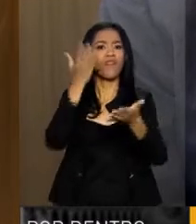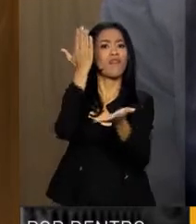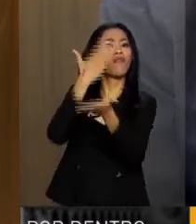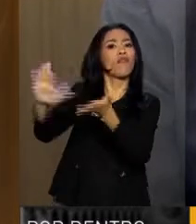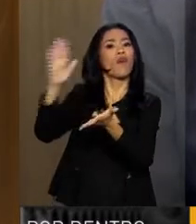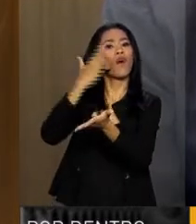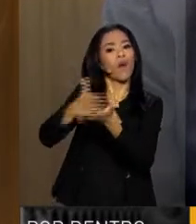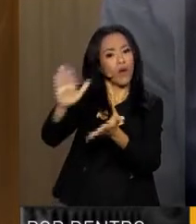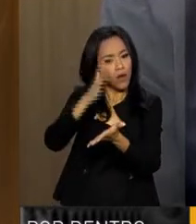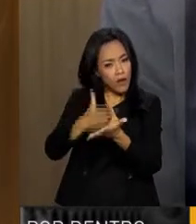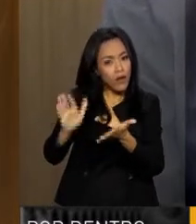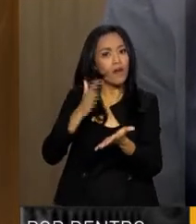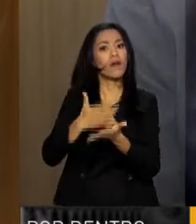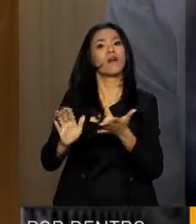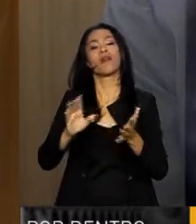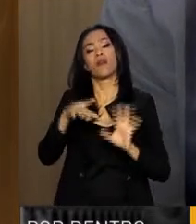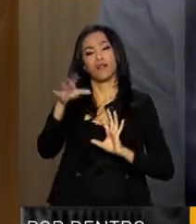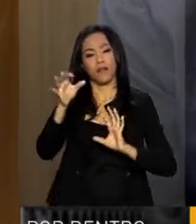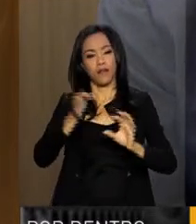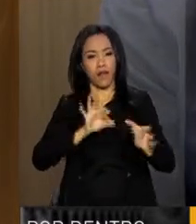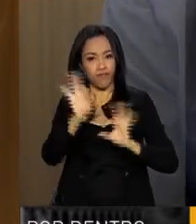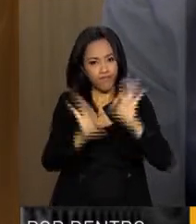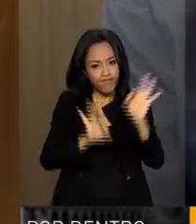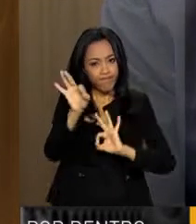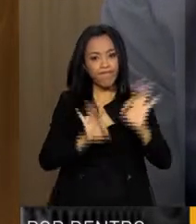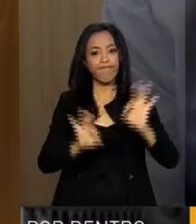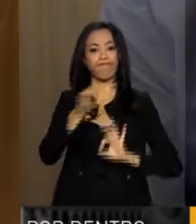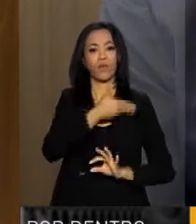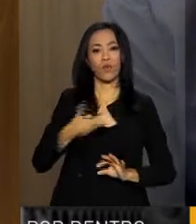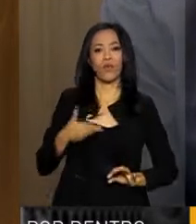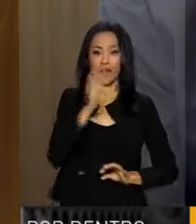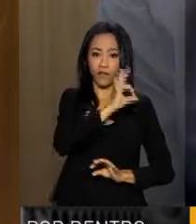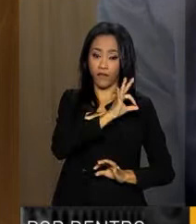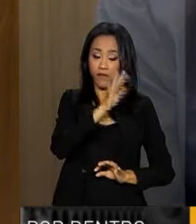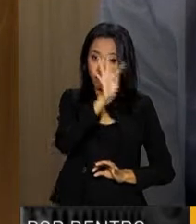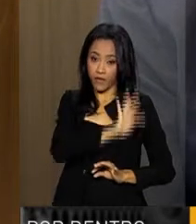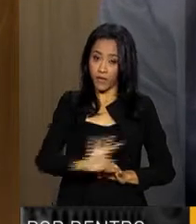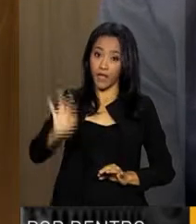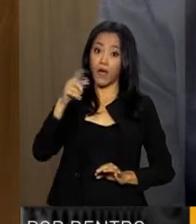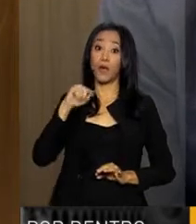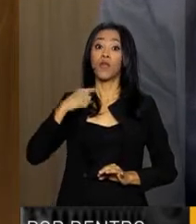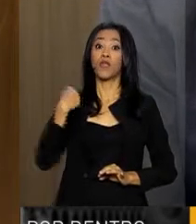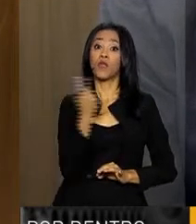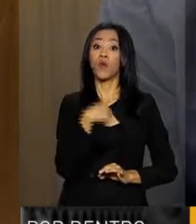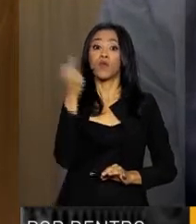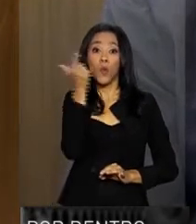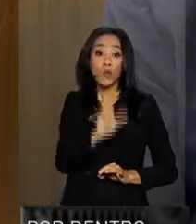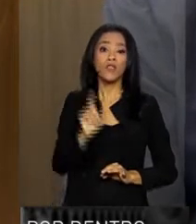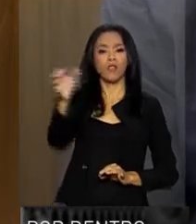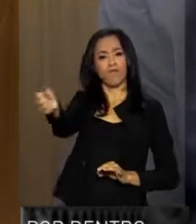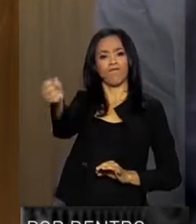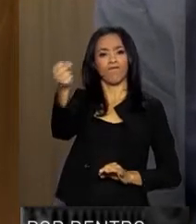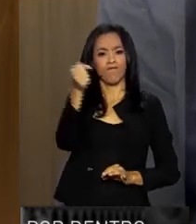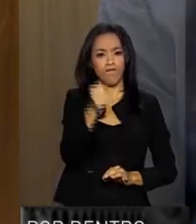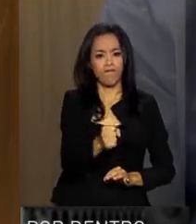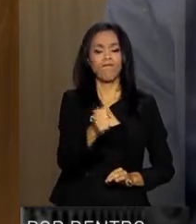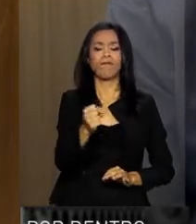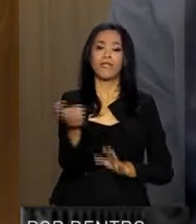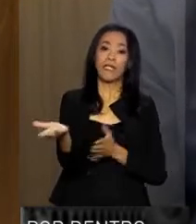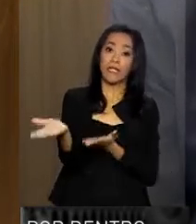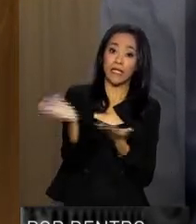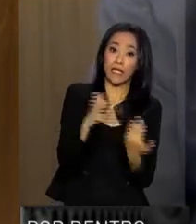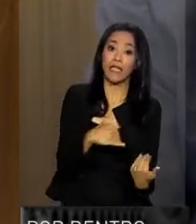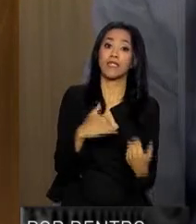federal e nós conseguimos é colocá-lo dentro e junto com o governo do distrito federal que foi um grande